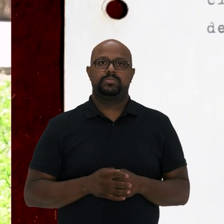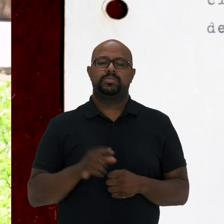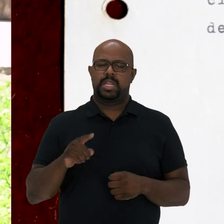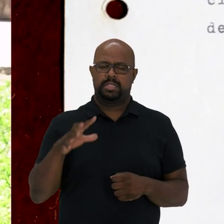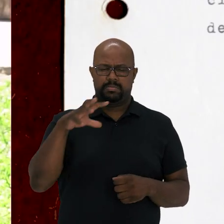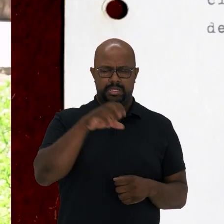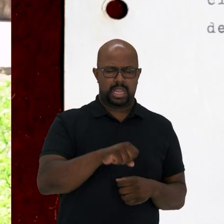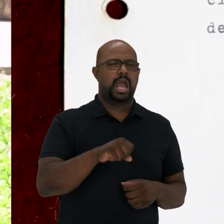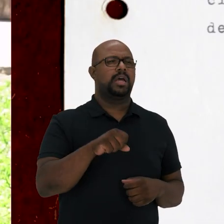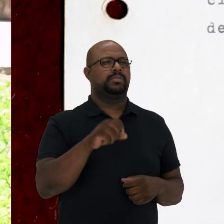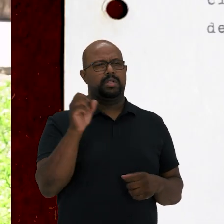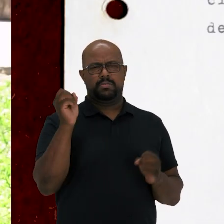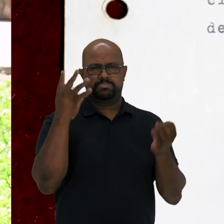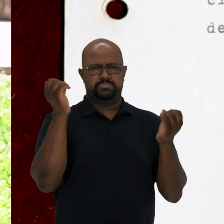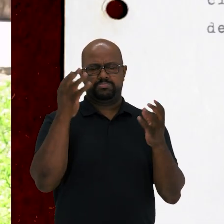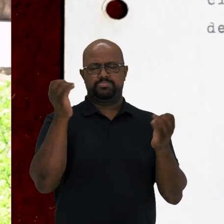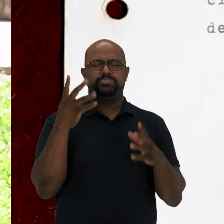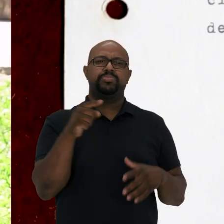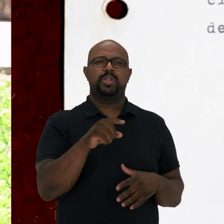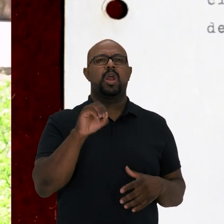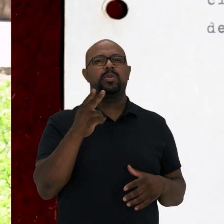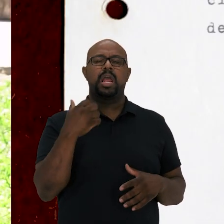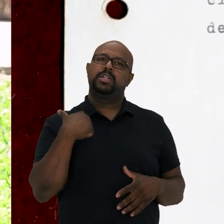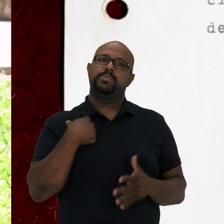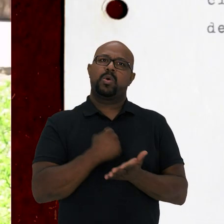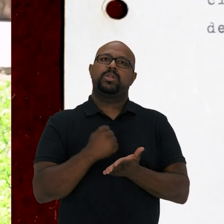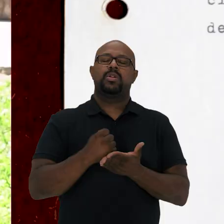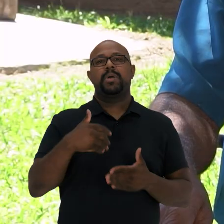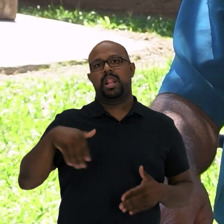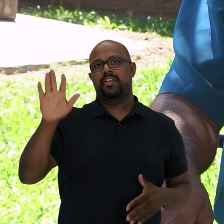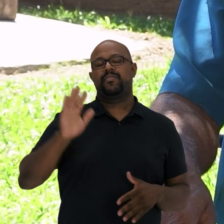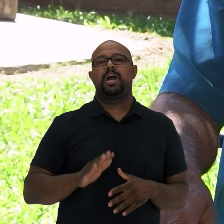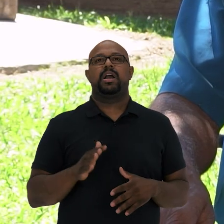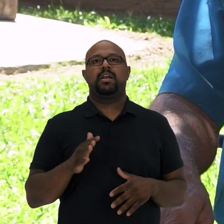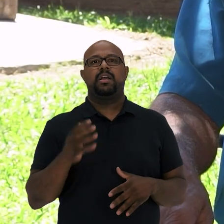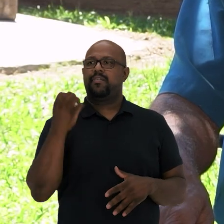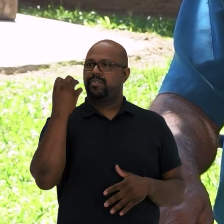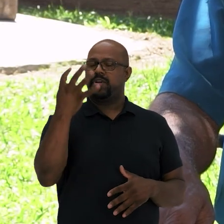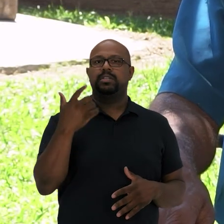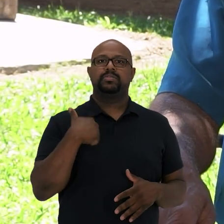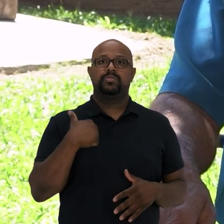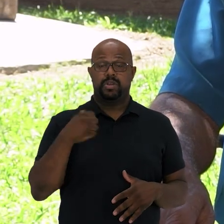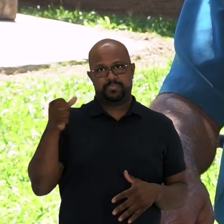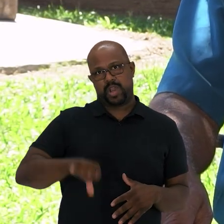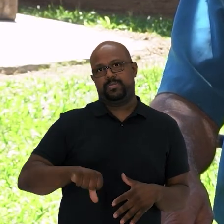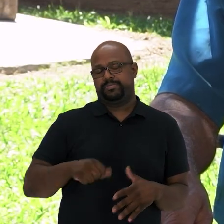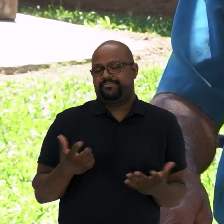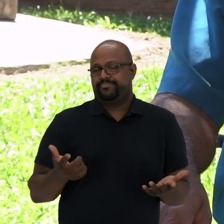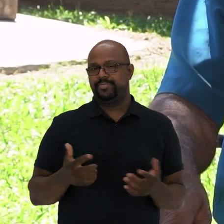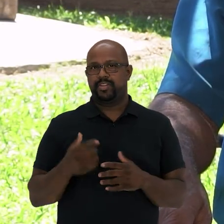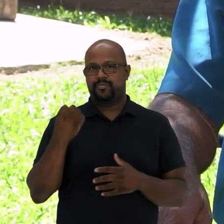Eles iam buscar numa 4.000 que eles tinham, né? Aí o Ornério me contratou para levar essa viagem. Aí foi mal de